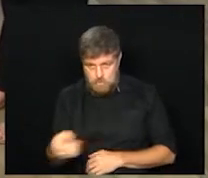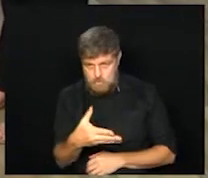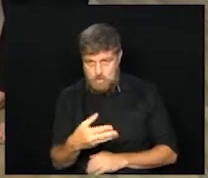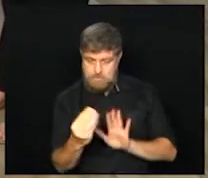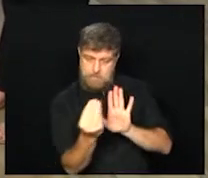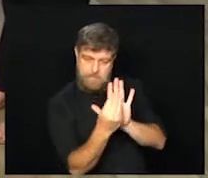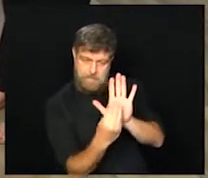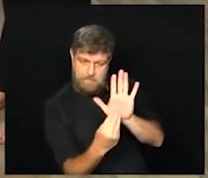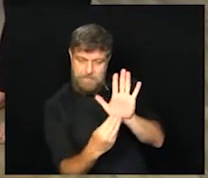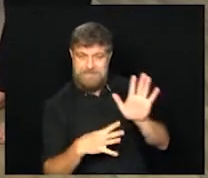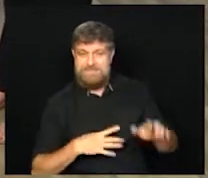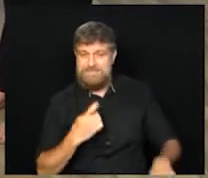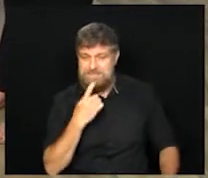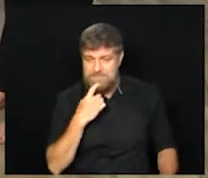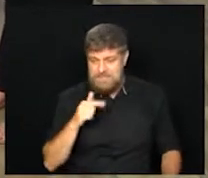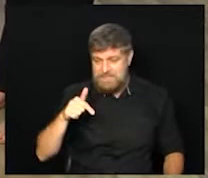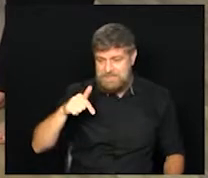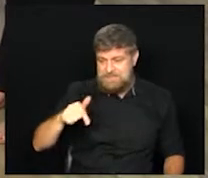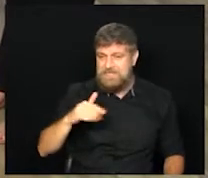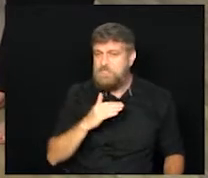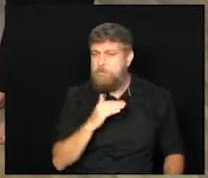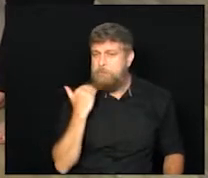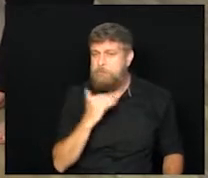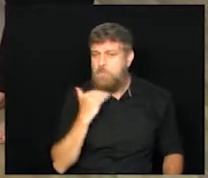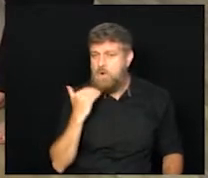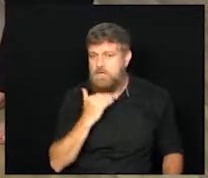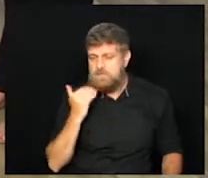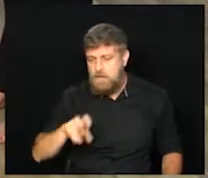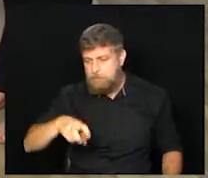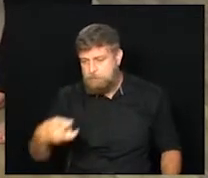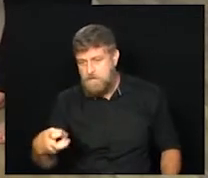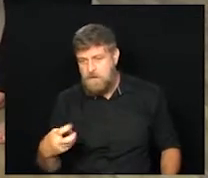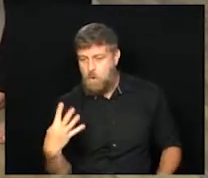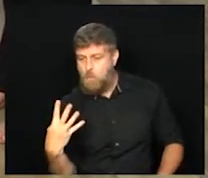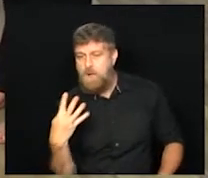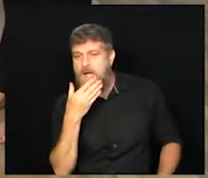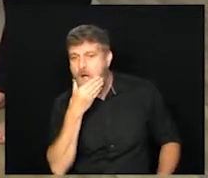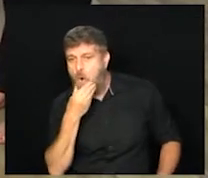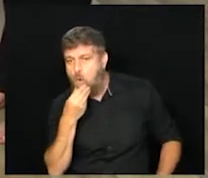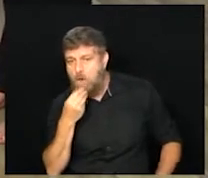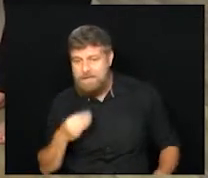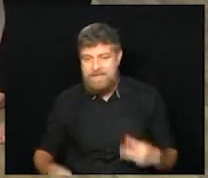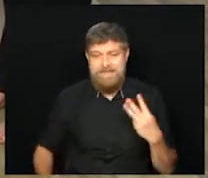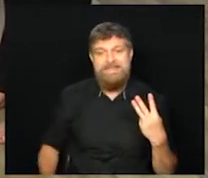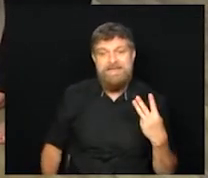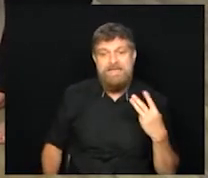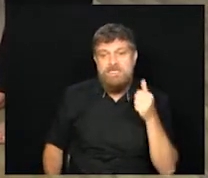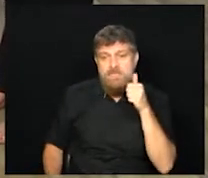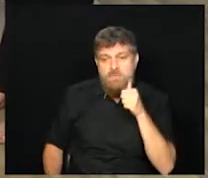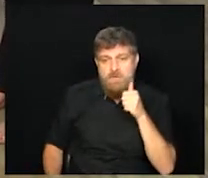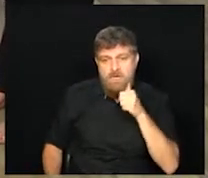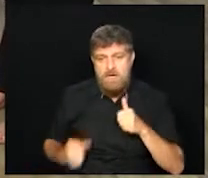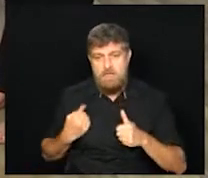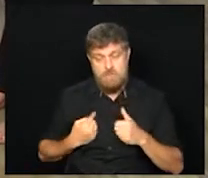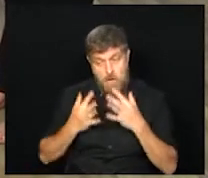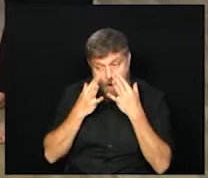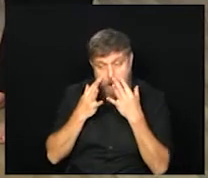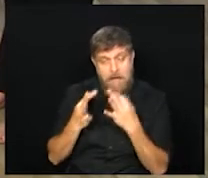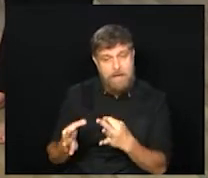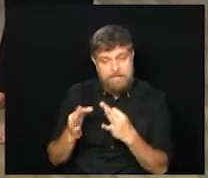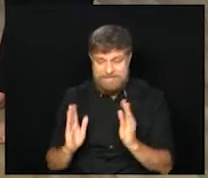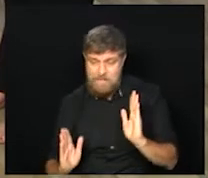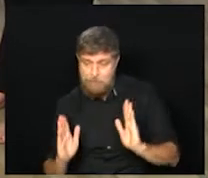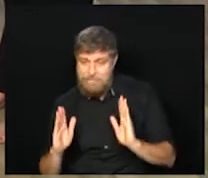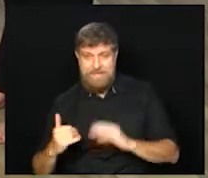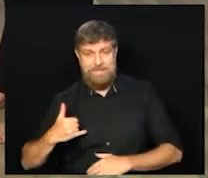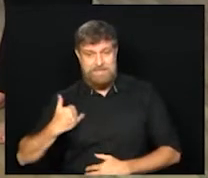de Campinas, 7 óbitos registrados, 4 homens e 3 mulheres. A gente sempre chama atenção aqui para a faixa